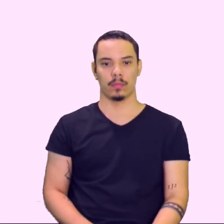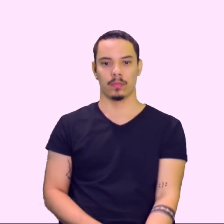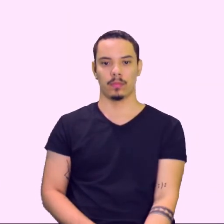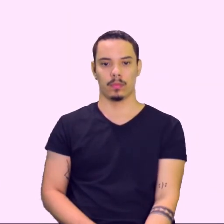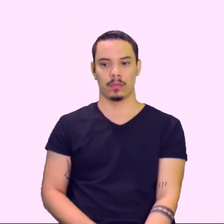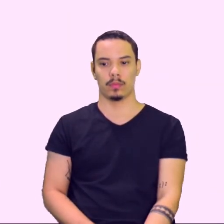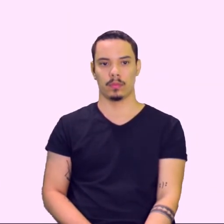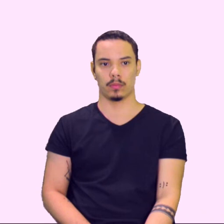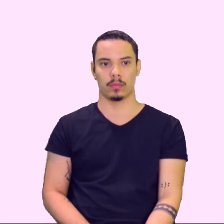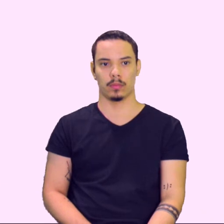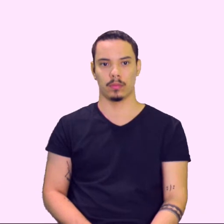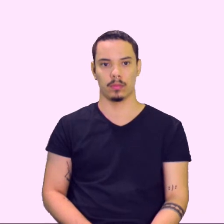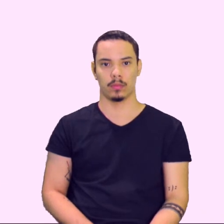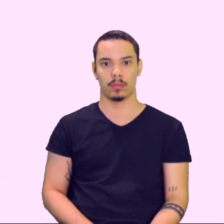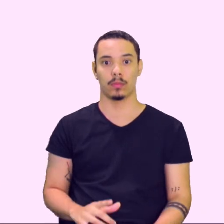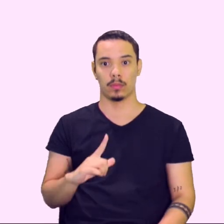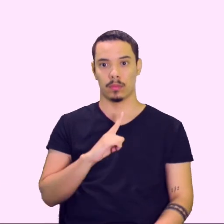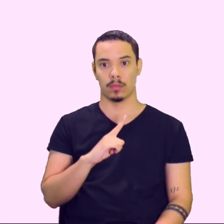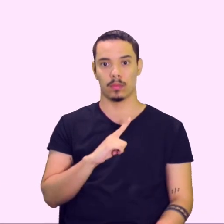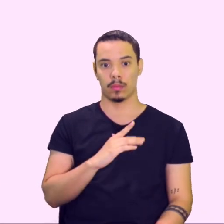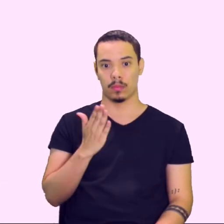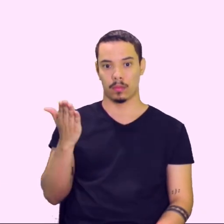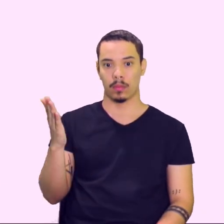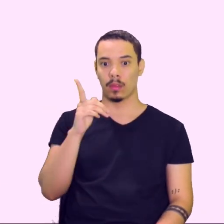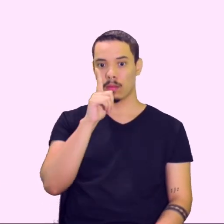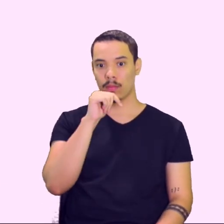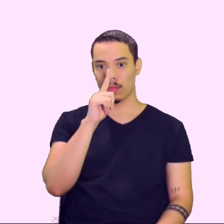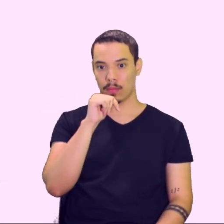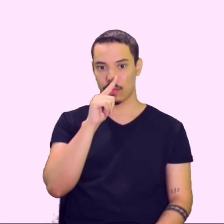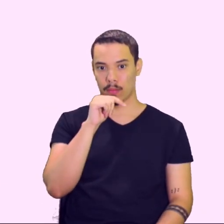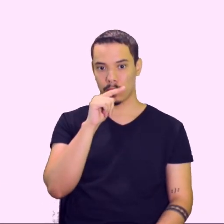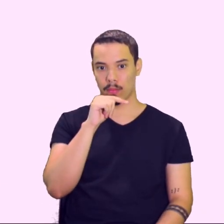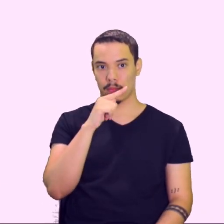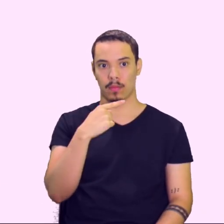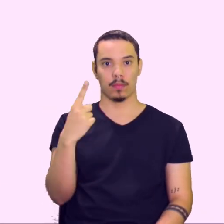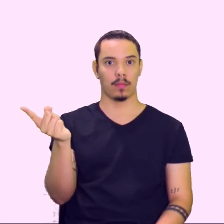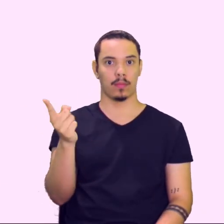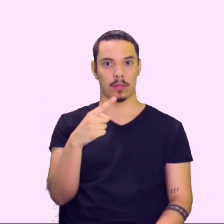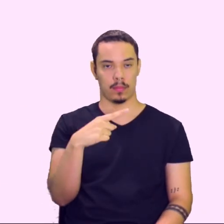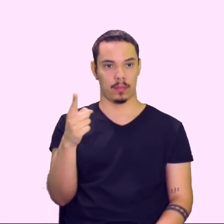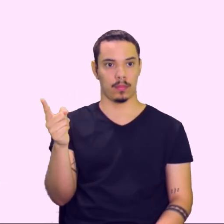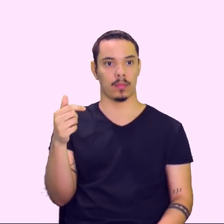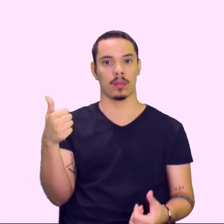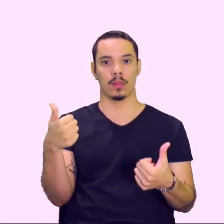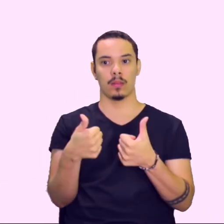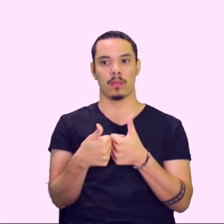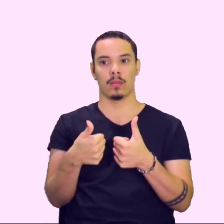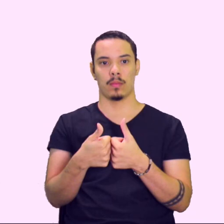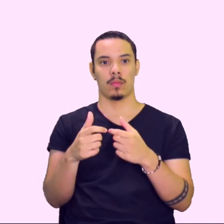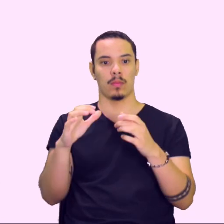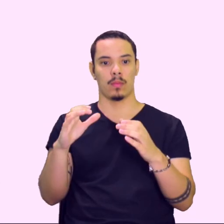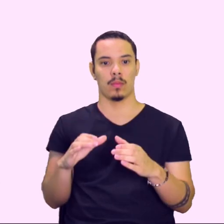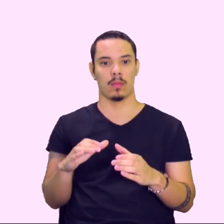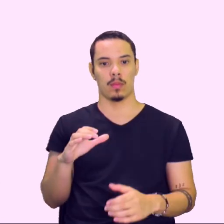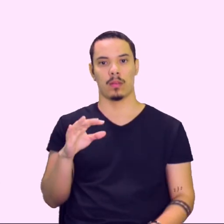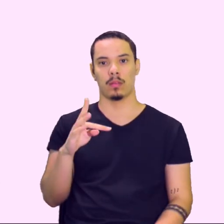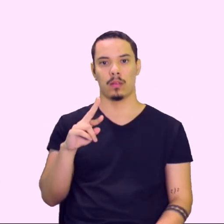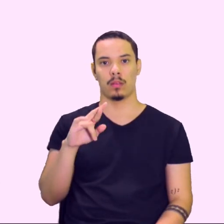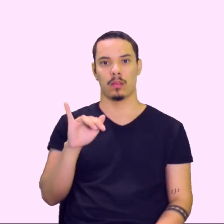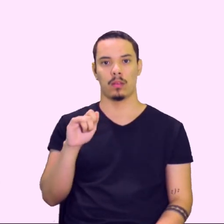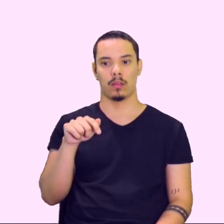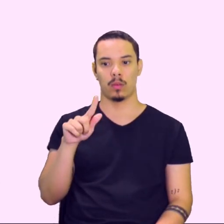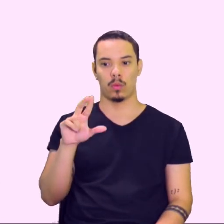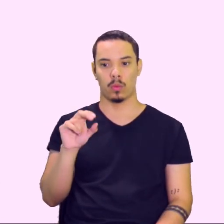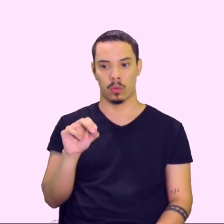o terminal hidroviário do Cainágua, ali perto ali do bairro do Triângulo, Rogério. Então a gente